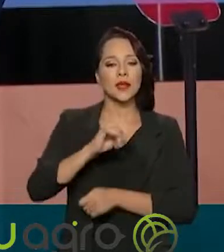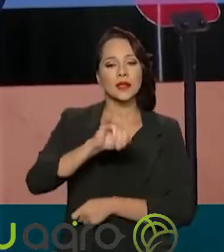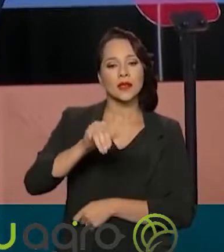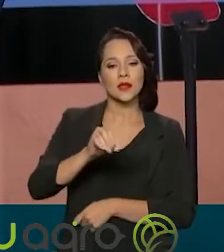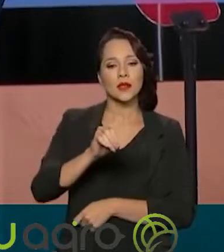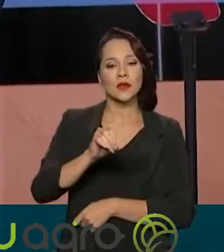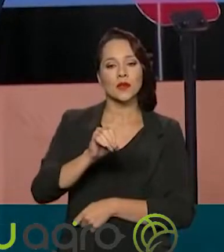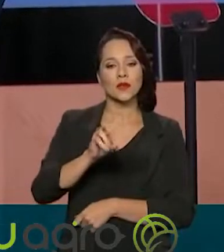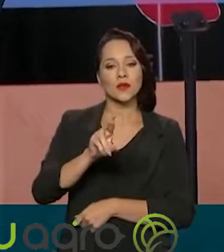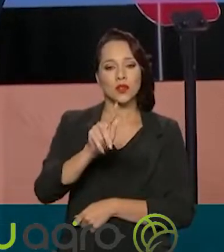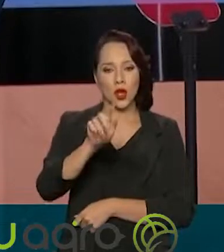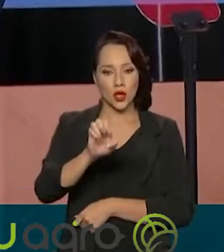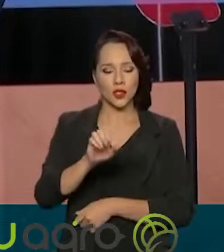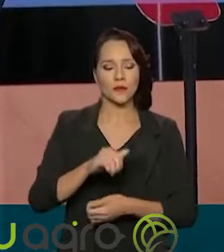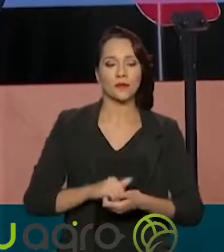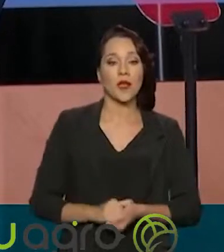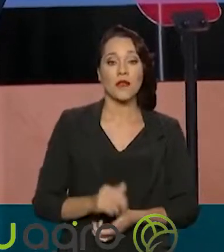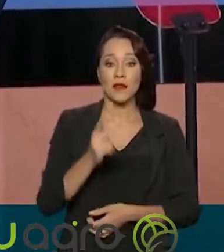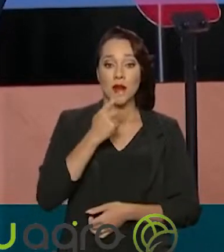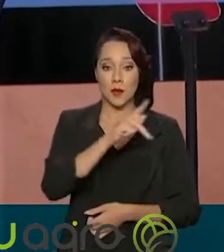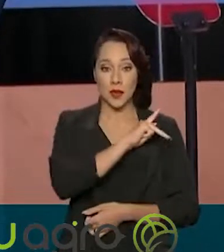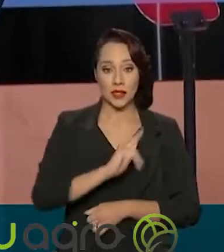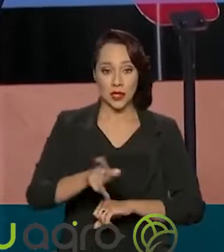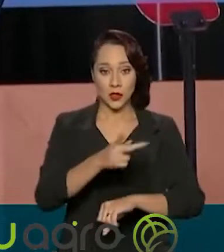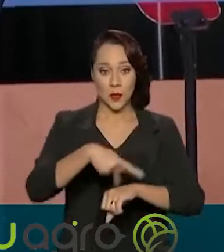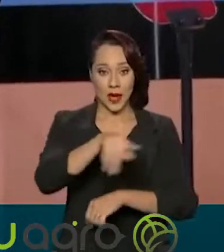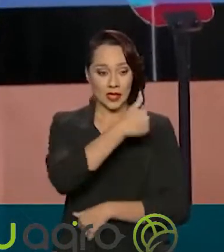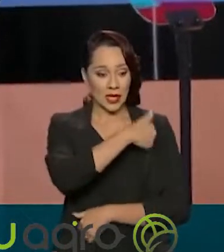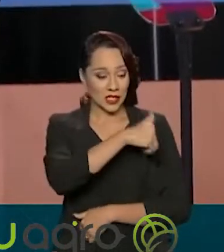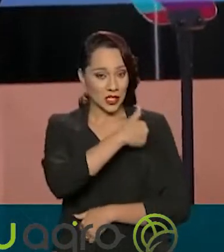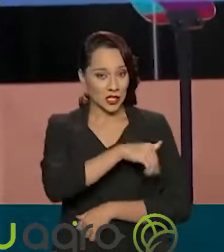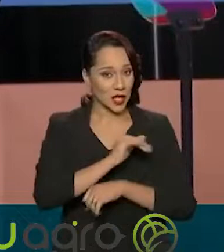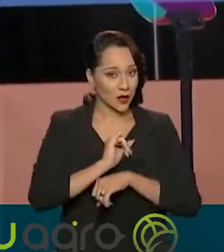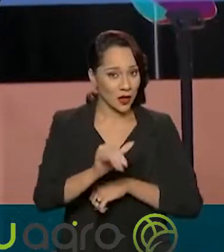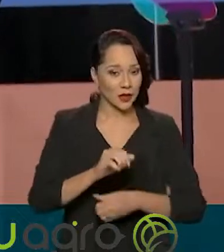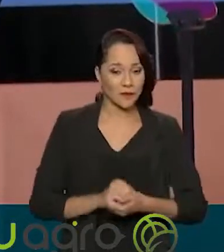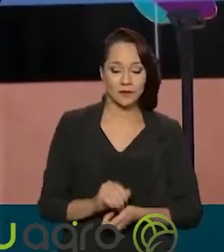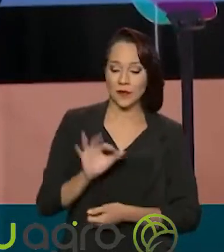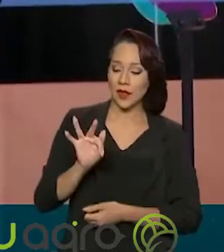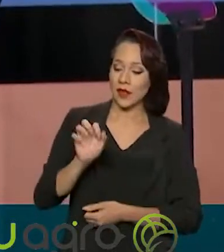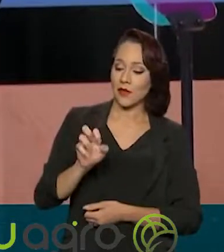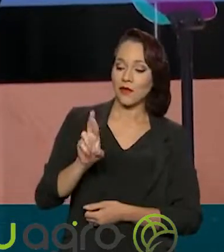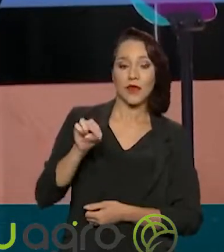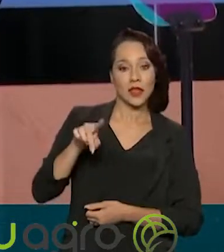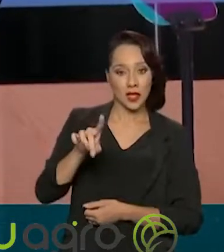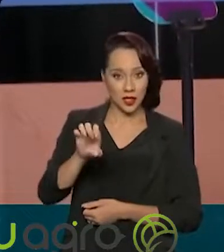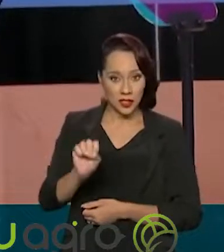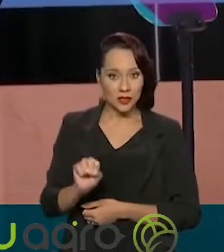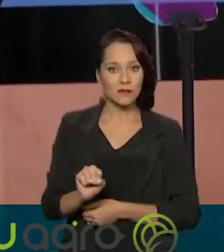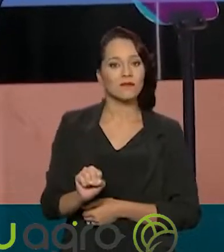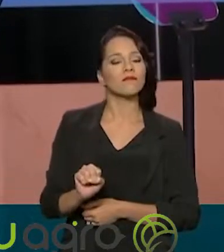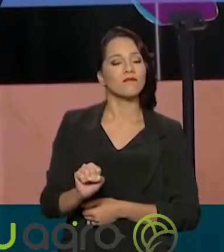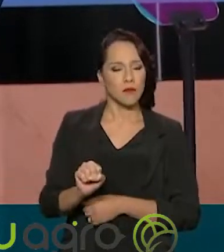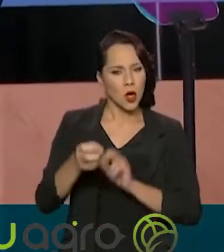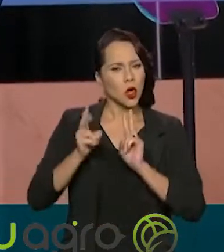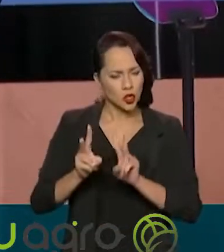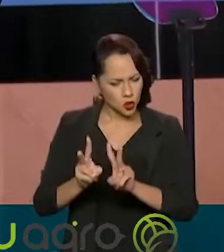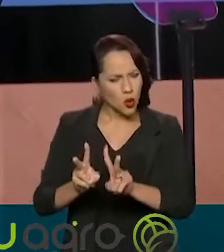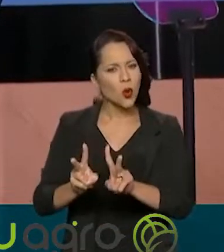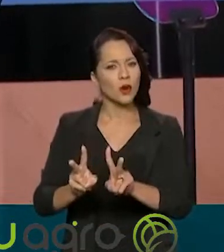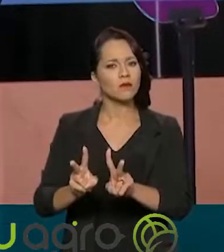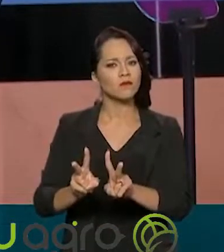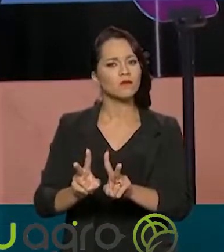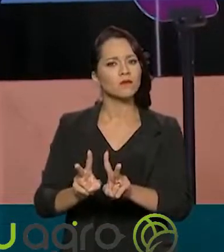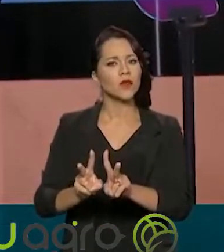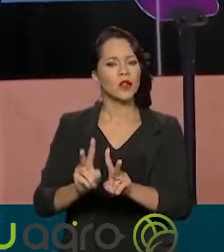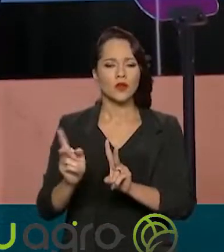Seif. Dizer ao presidente argentino, prezado Fernandes, continua em frente